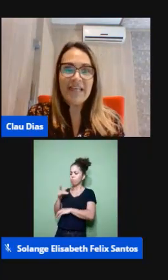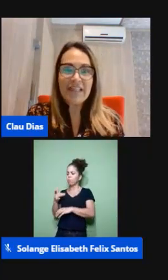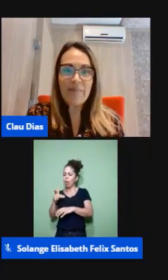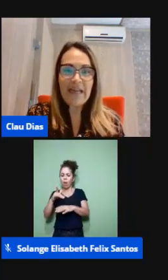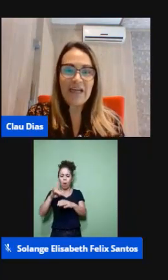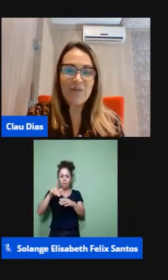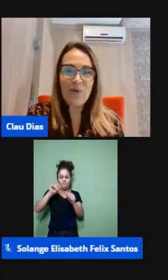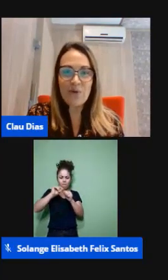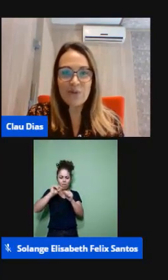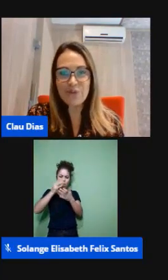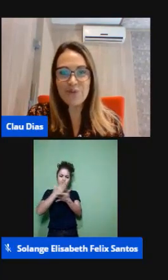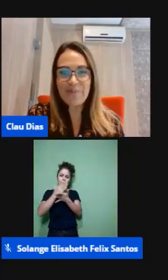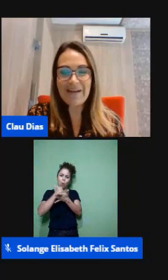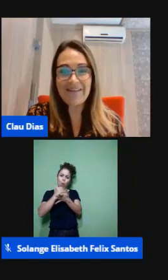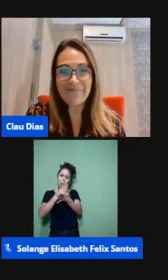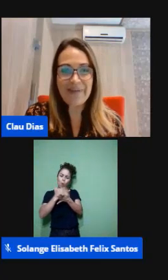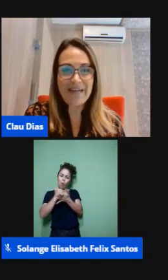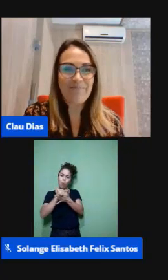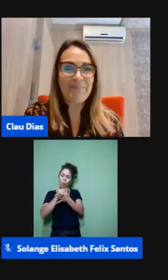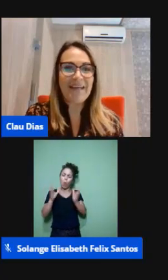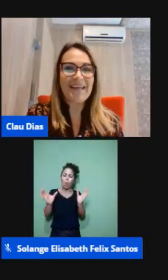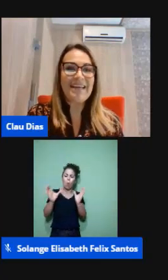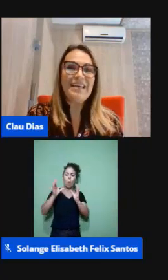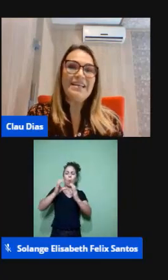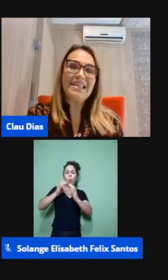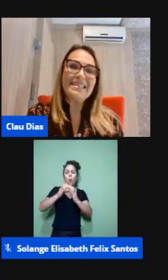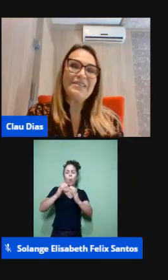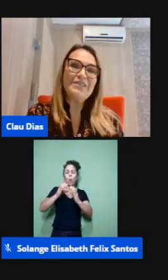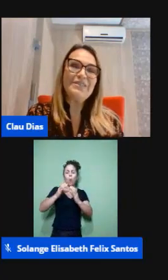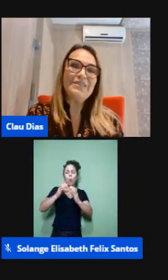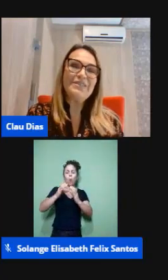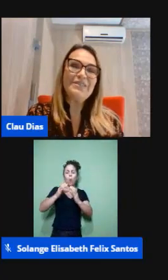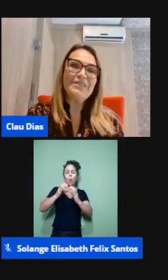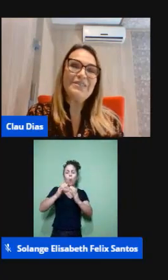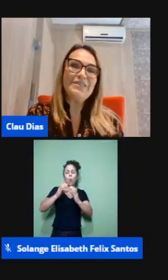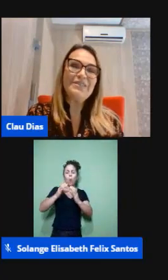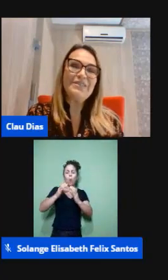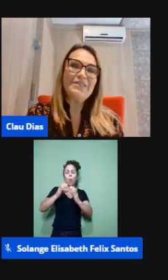grupo trabalhando em conjunto para trazer